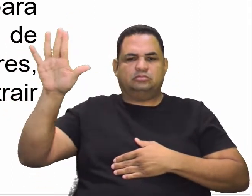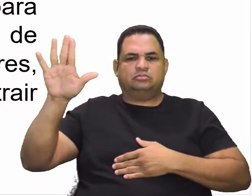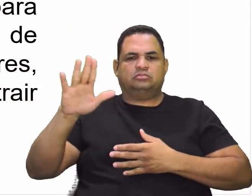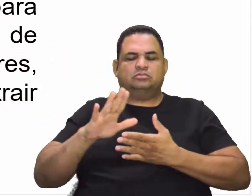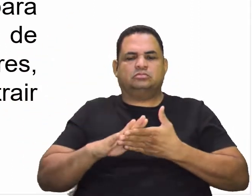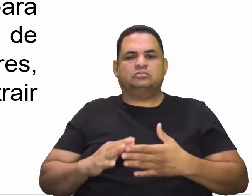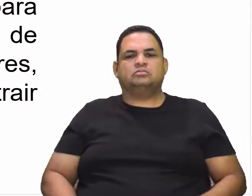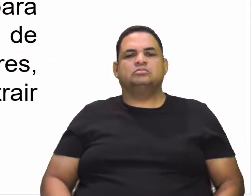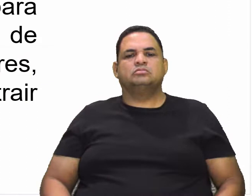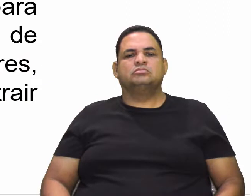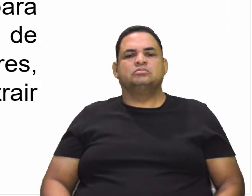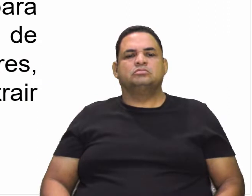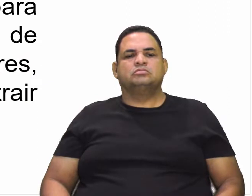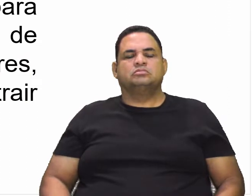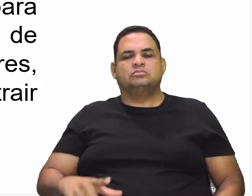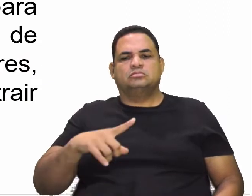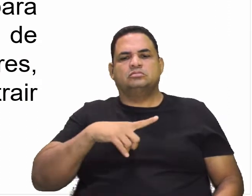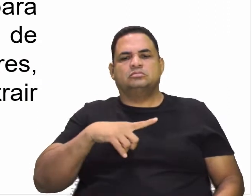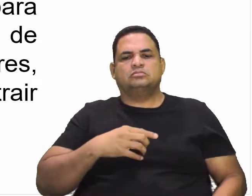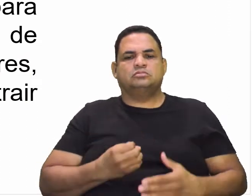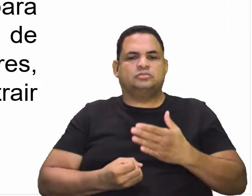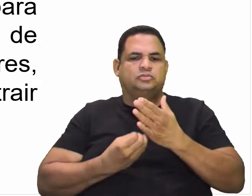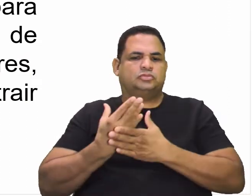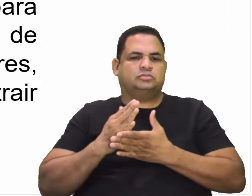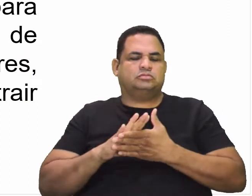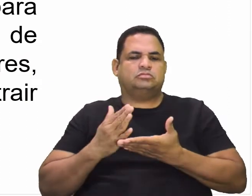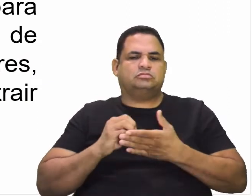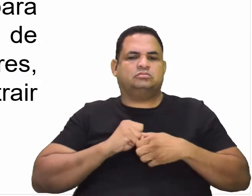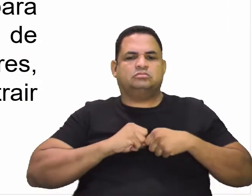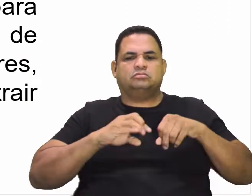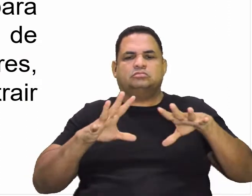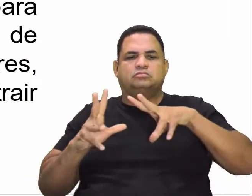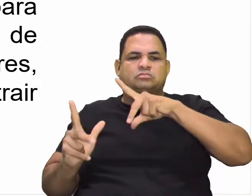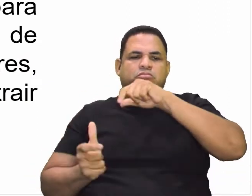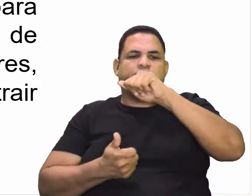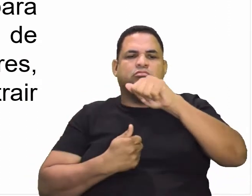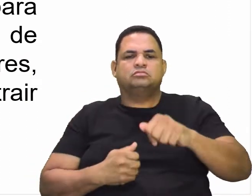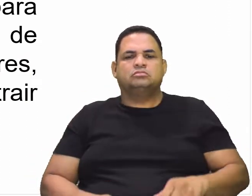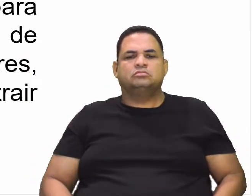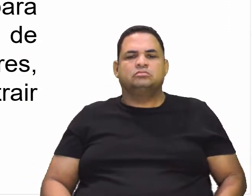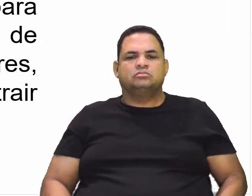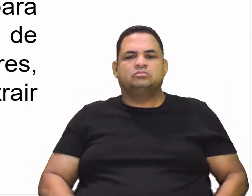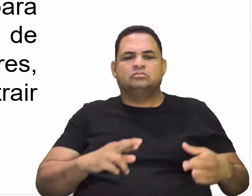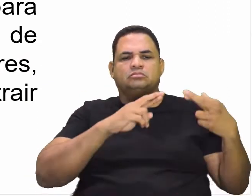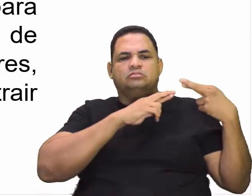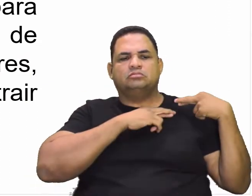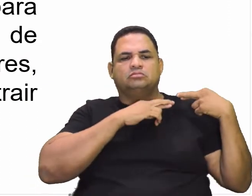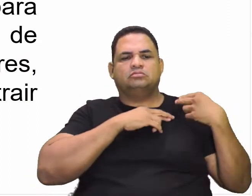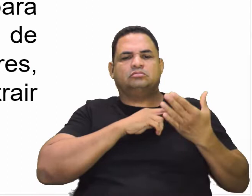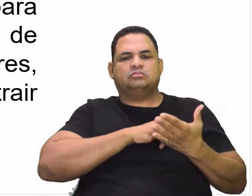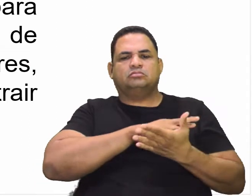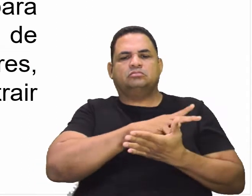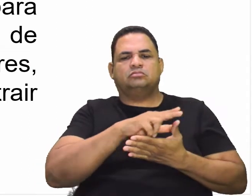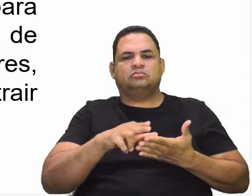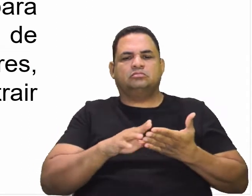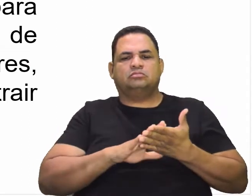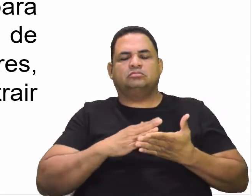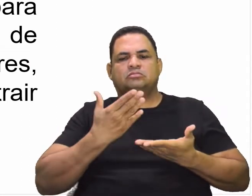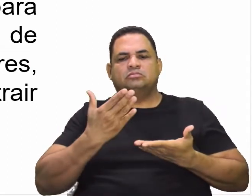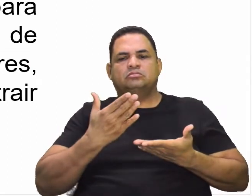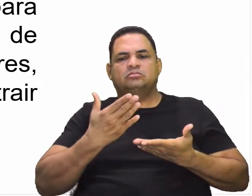O Homo sapiens, que existe hoje, ele surgiu na África, ele se espalhou pelo mundo. Responsável pela